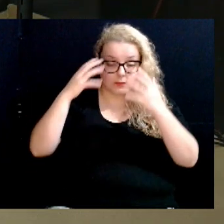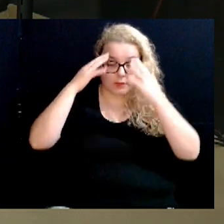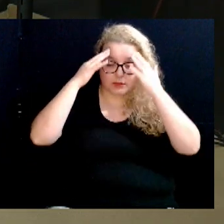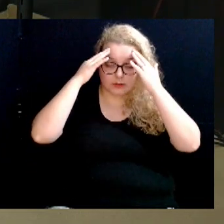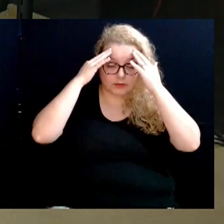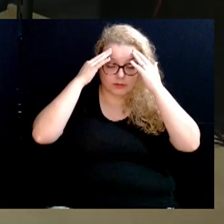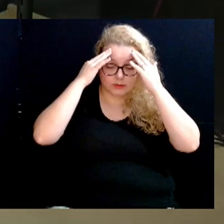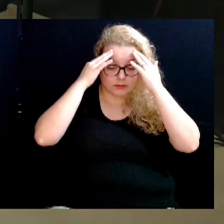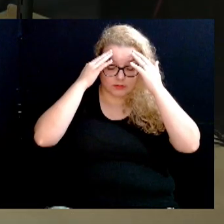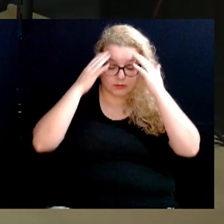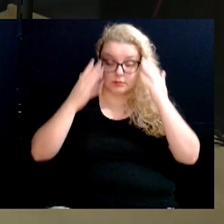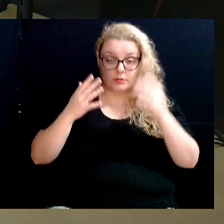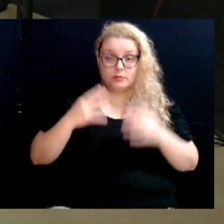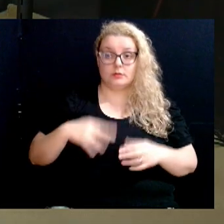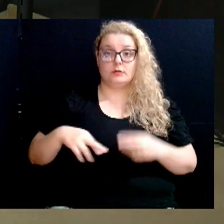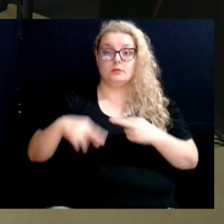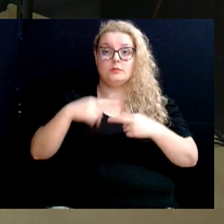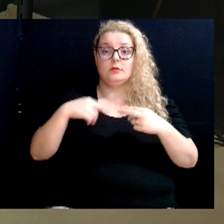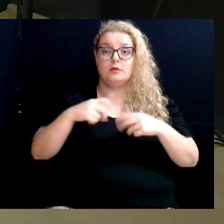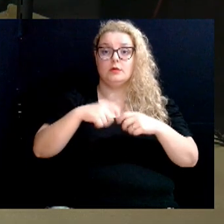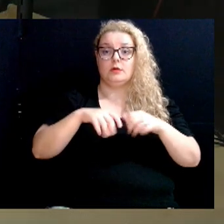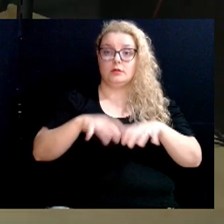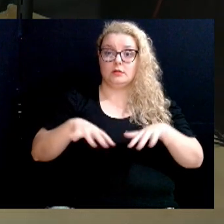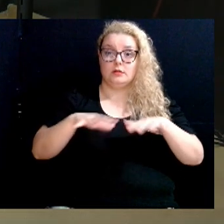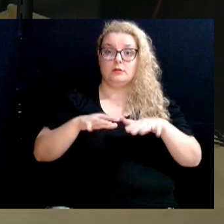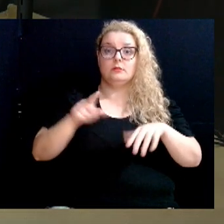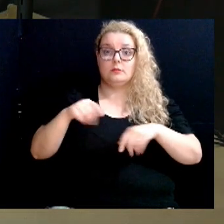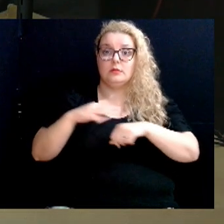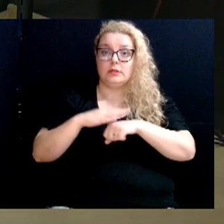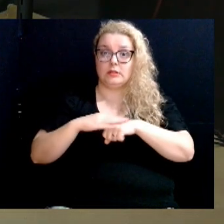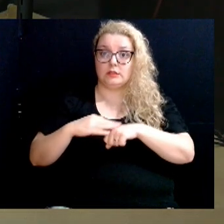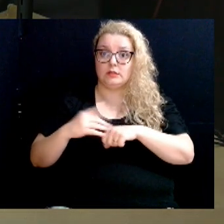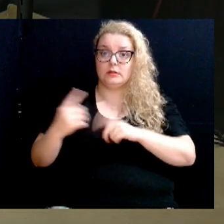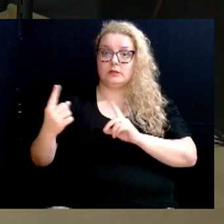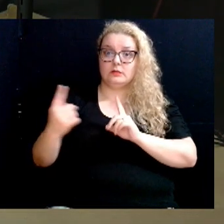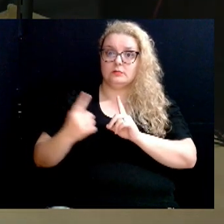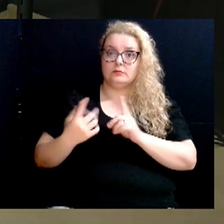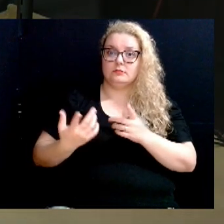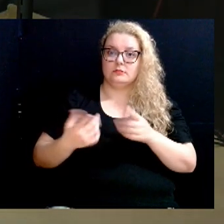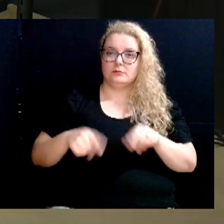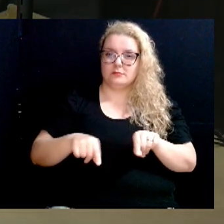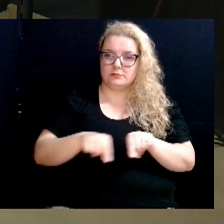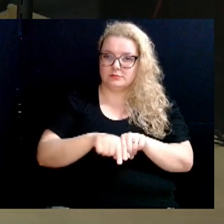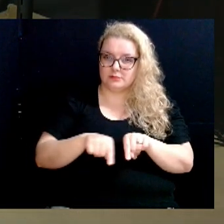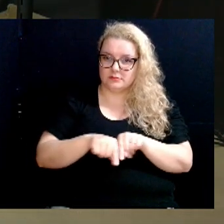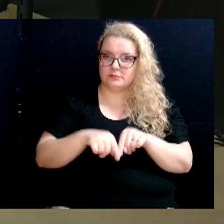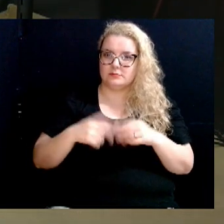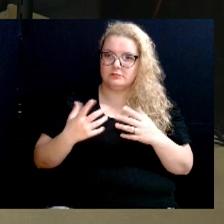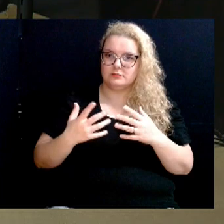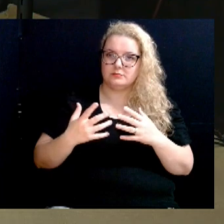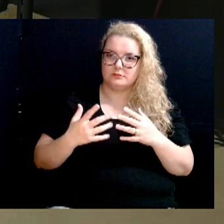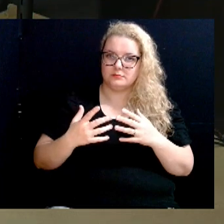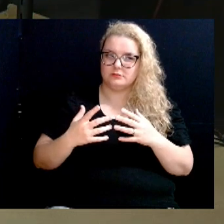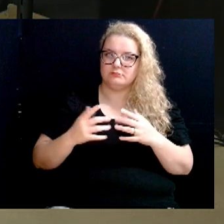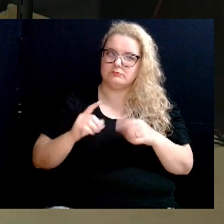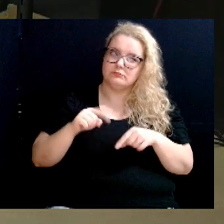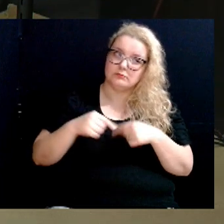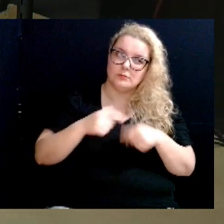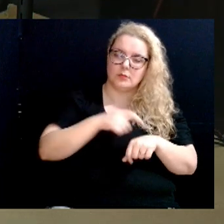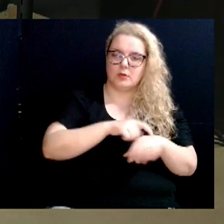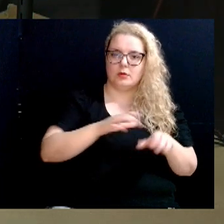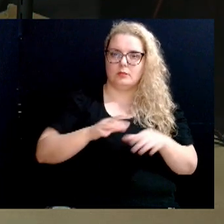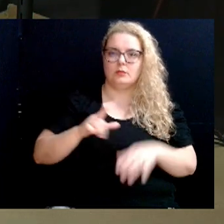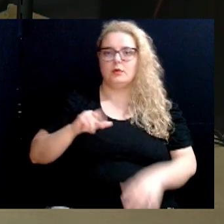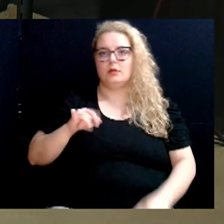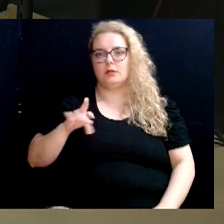conta de relação sexual, mas é carinhoso com você, também isso, num outro momento, a libido se torna daquela